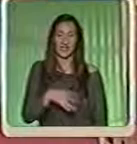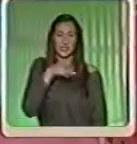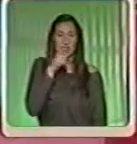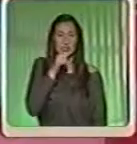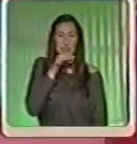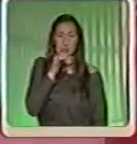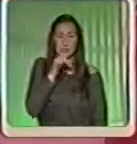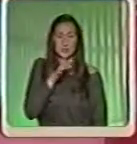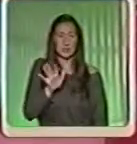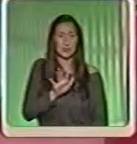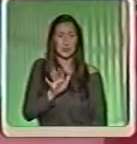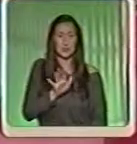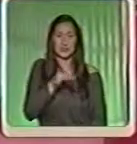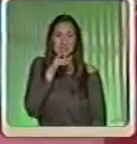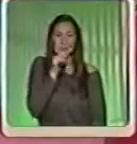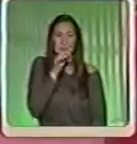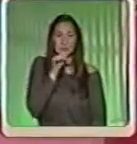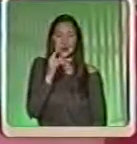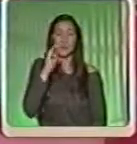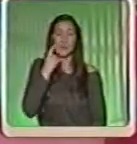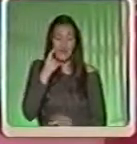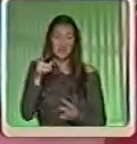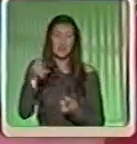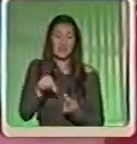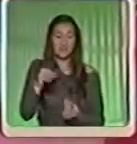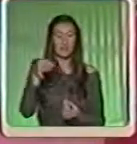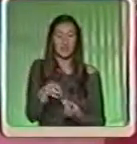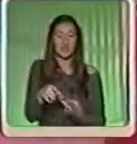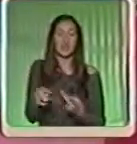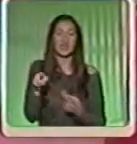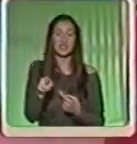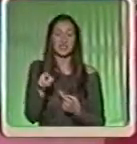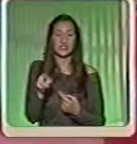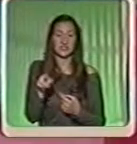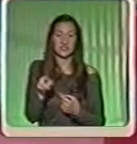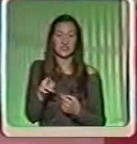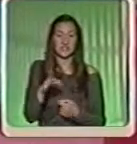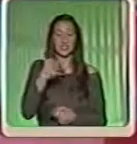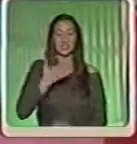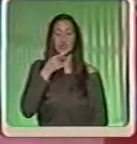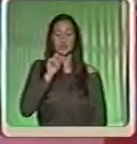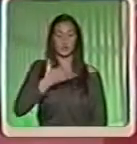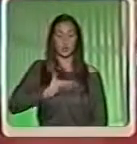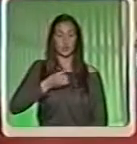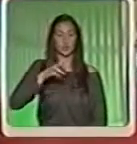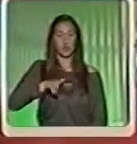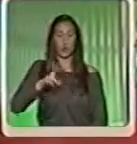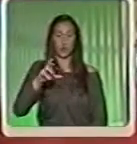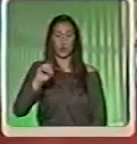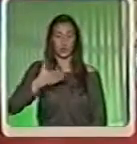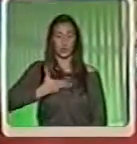Tanto açúcar, meu Deus. Açúcar, muito açúcar, amêndoa certamente. Estes aqui? Estes aqui, que são os Dom Rodrigo. Uhum. Há várias